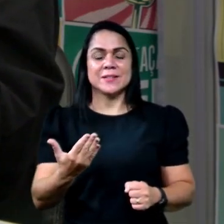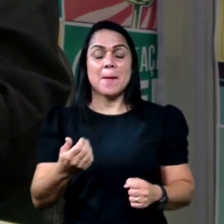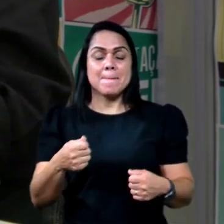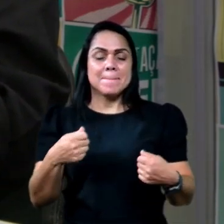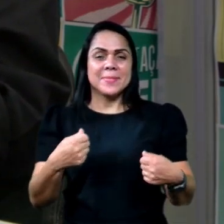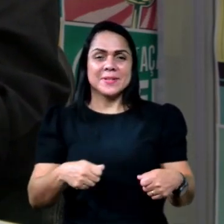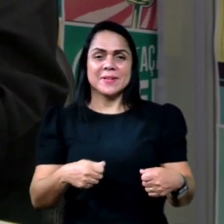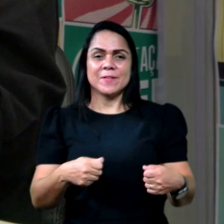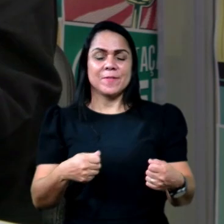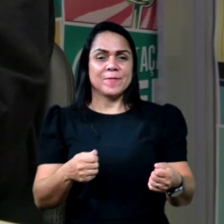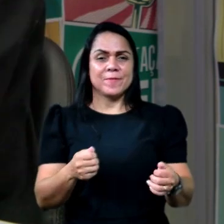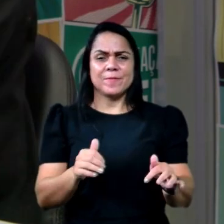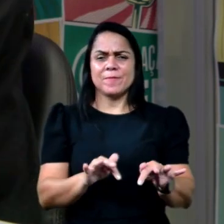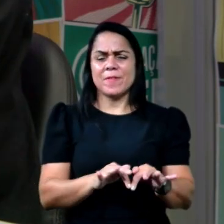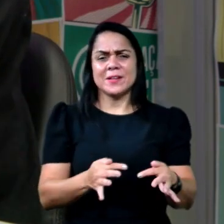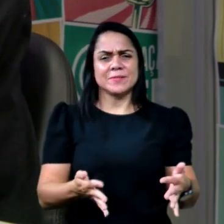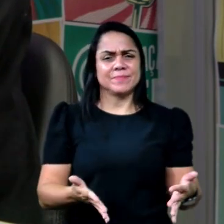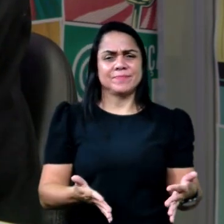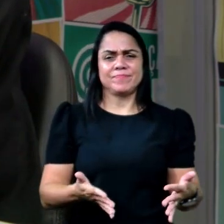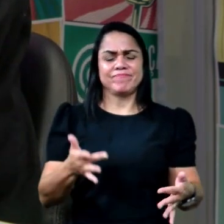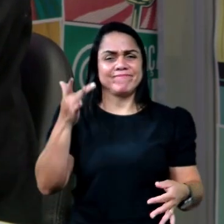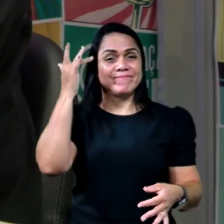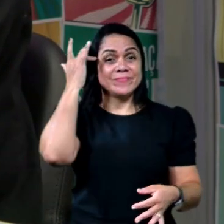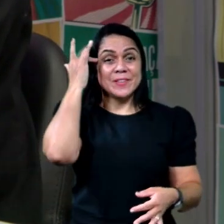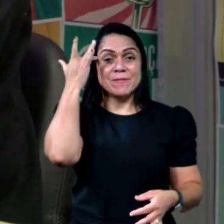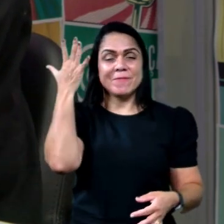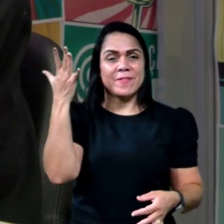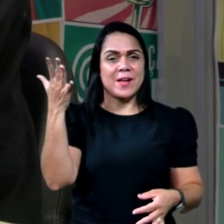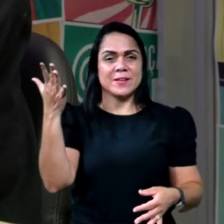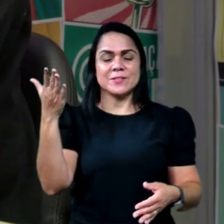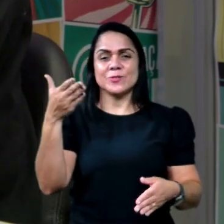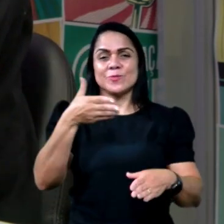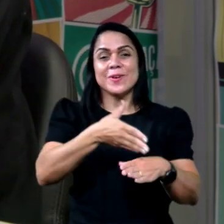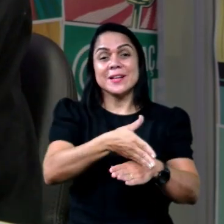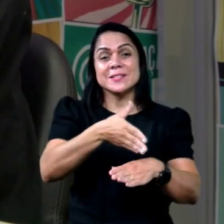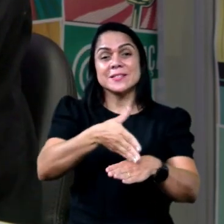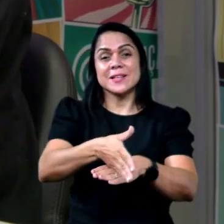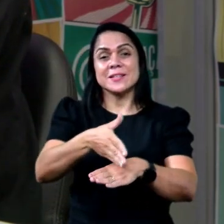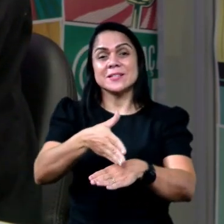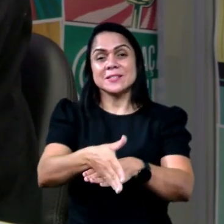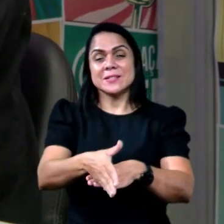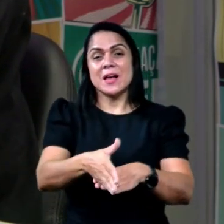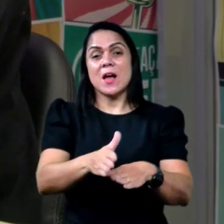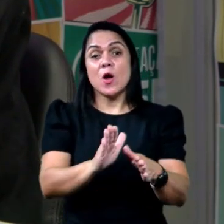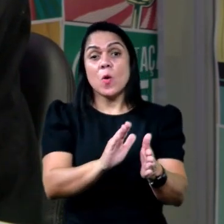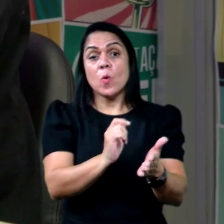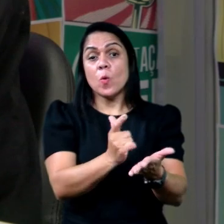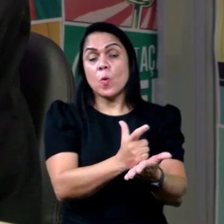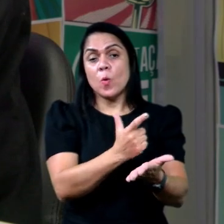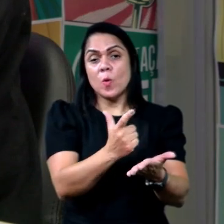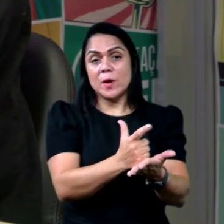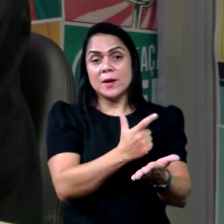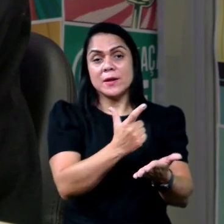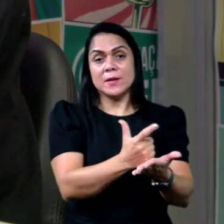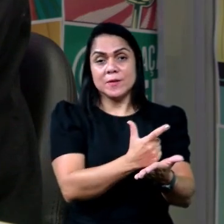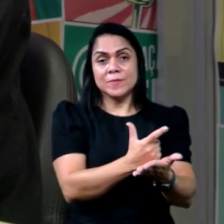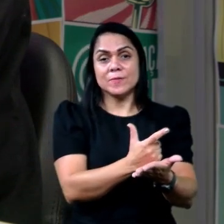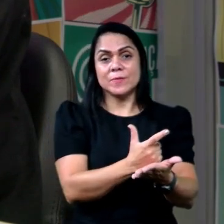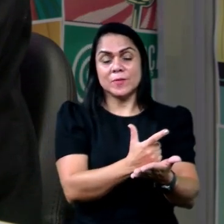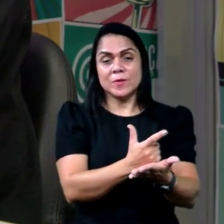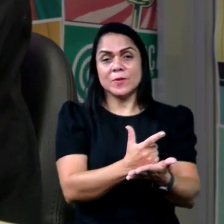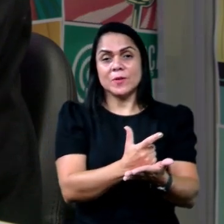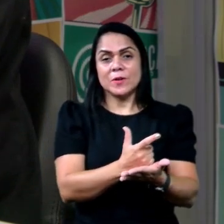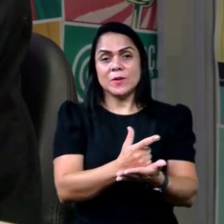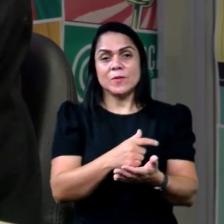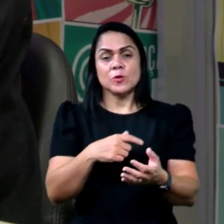pelo celular, por exemplo, né? Uhum. Então, ele virou um e-book que eu acho ele lindo, foi feito de forma